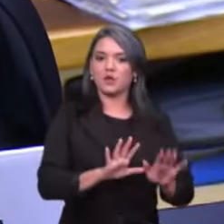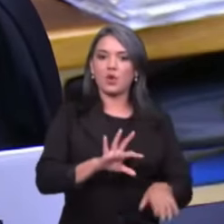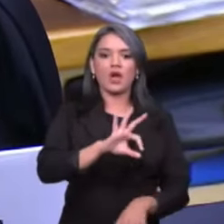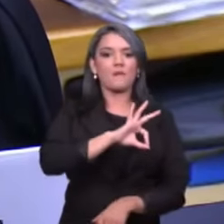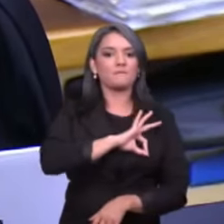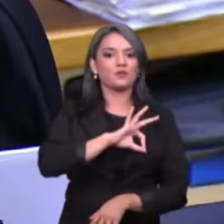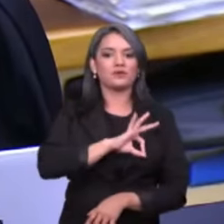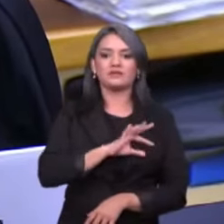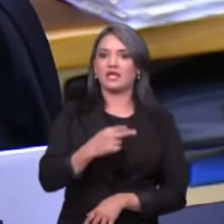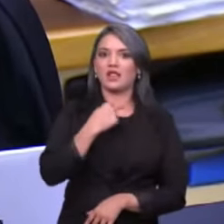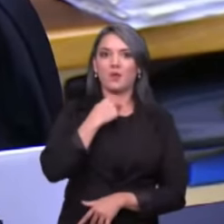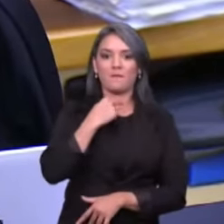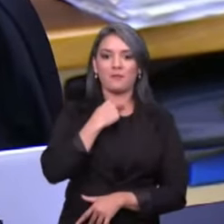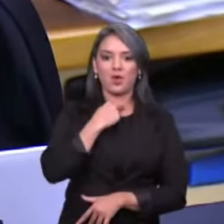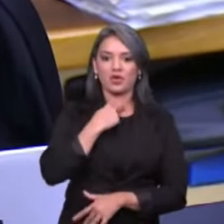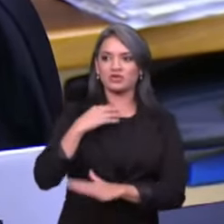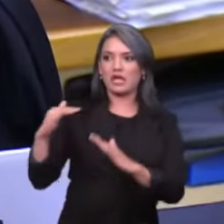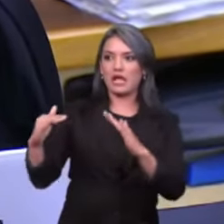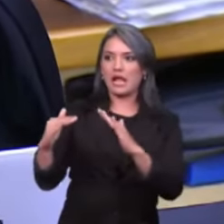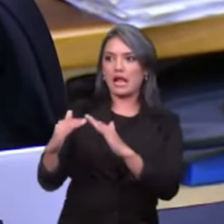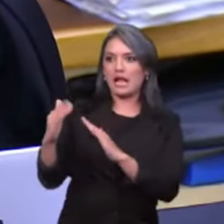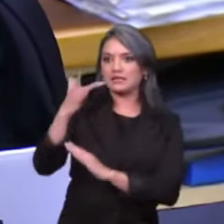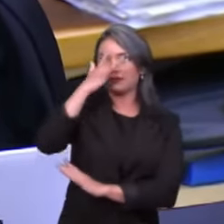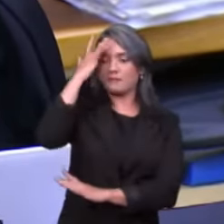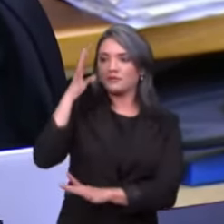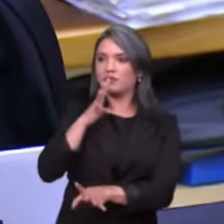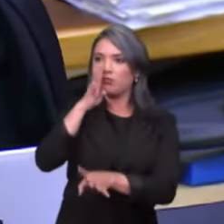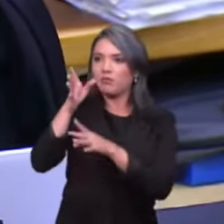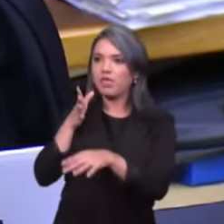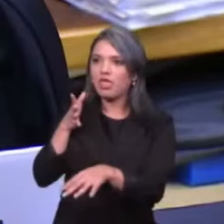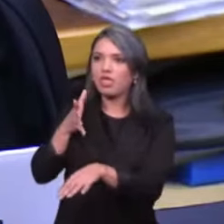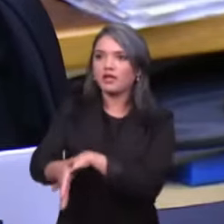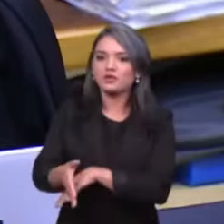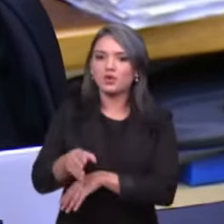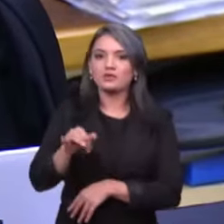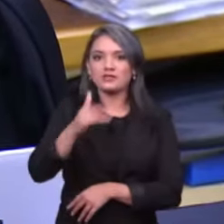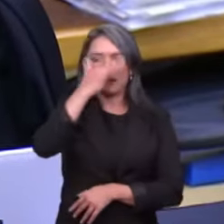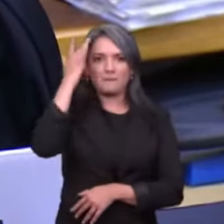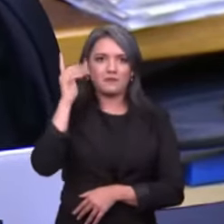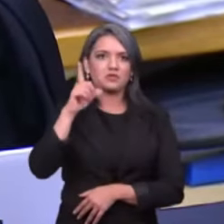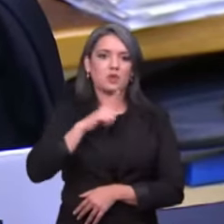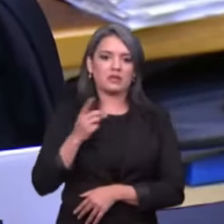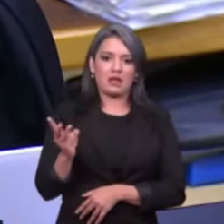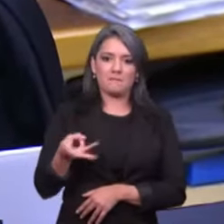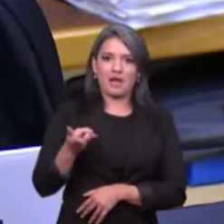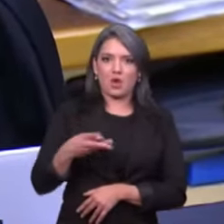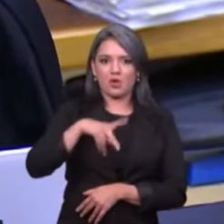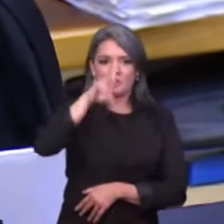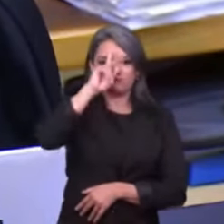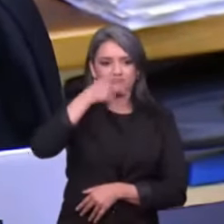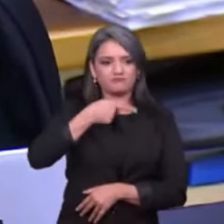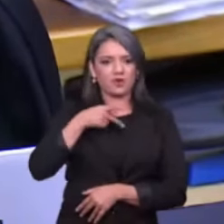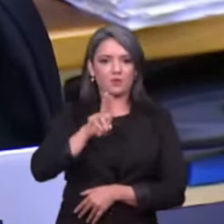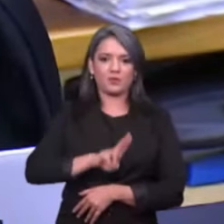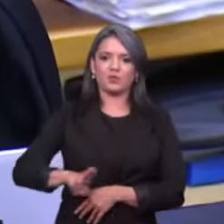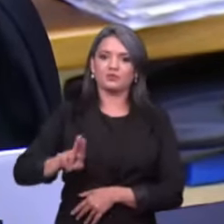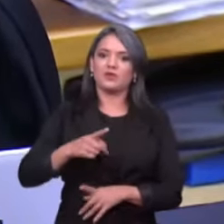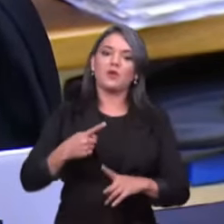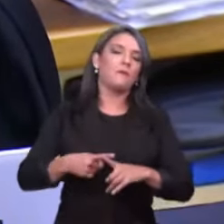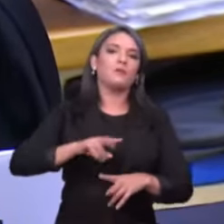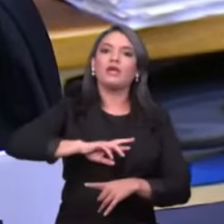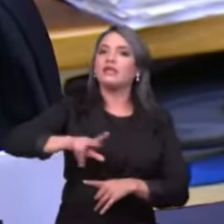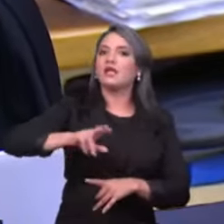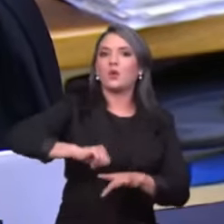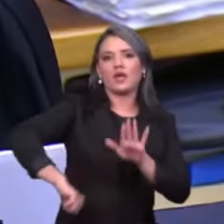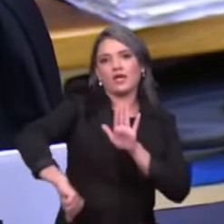entrar no domicílio de alguém que esteja com maconha, para uso próprio, porque não é flagrante delito